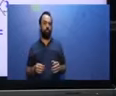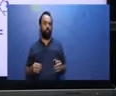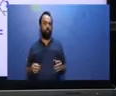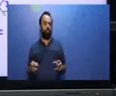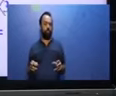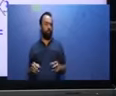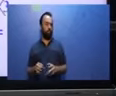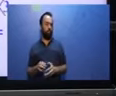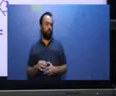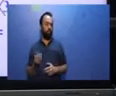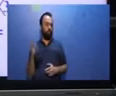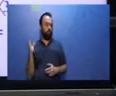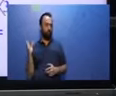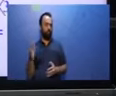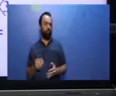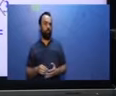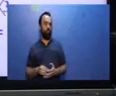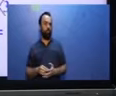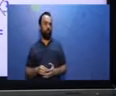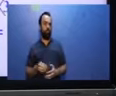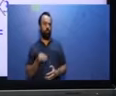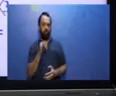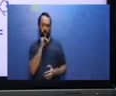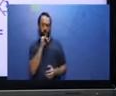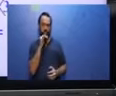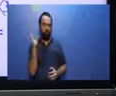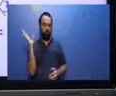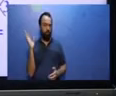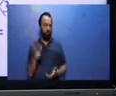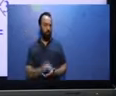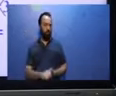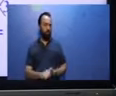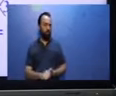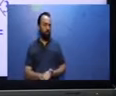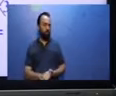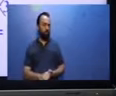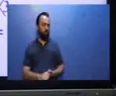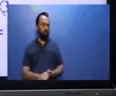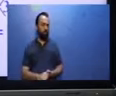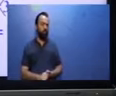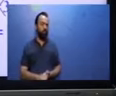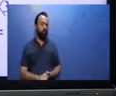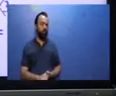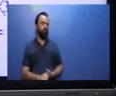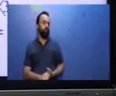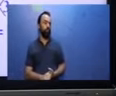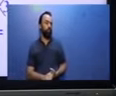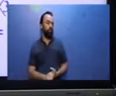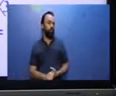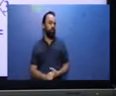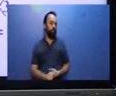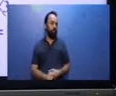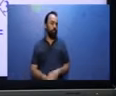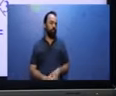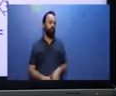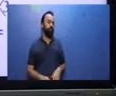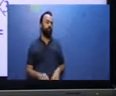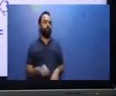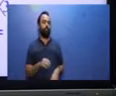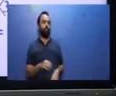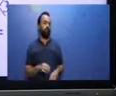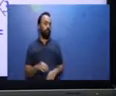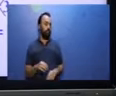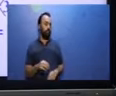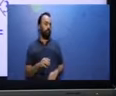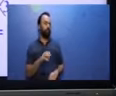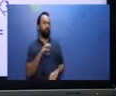a e nessa outra equação para a gente treinar um pouquinho aqui nós temos t2h